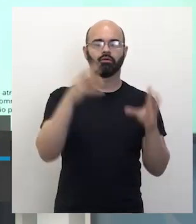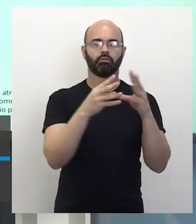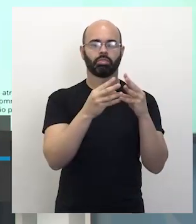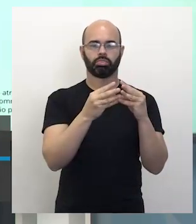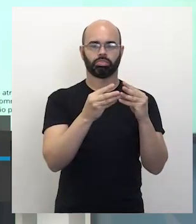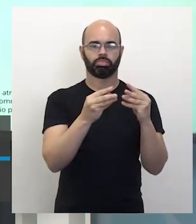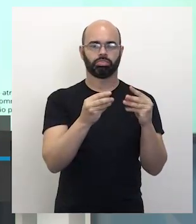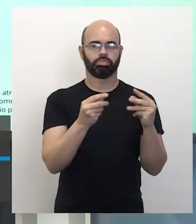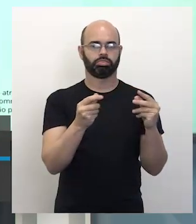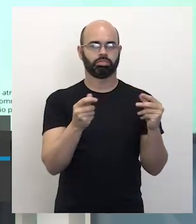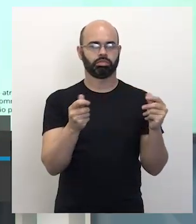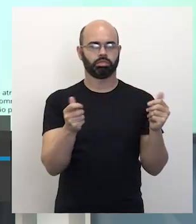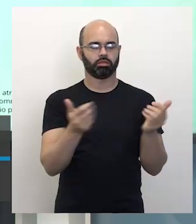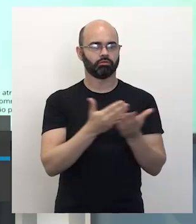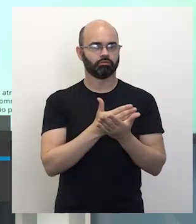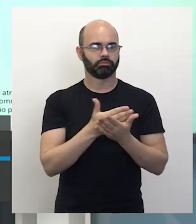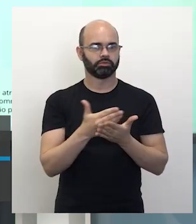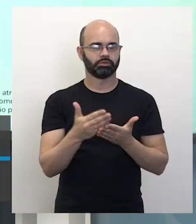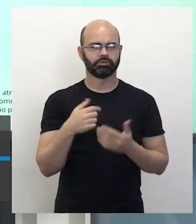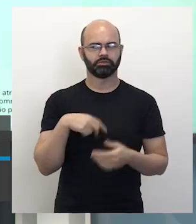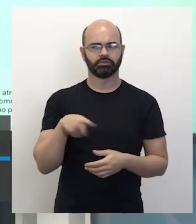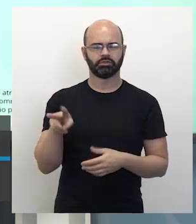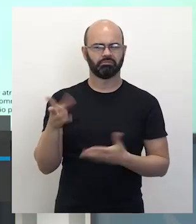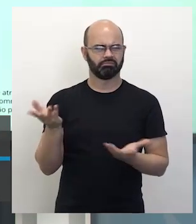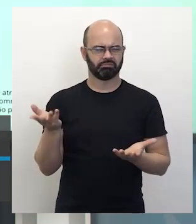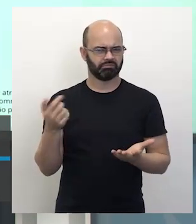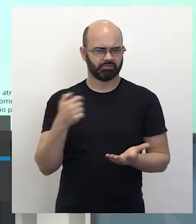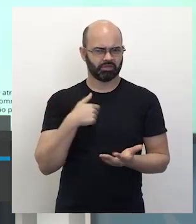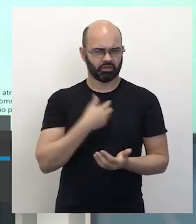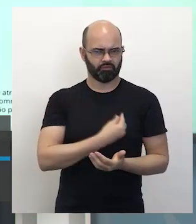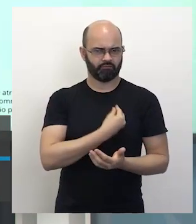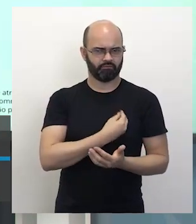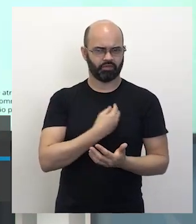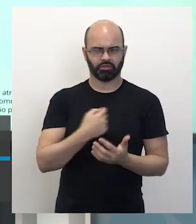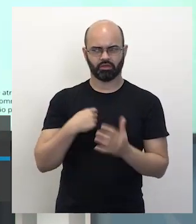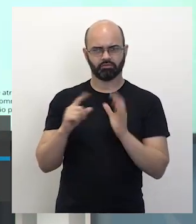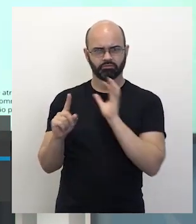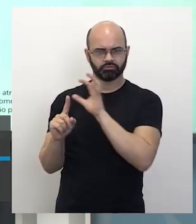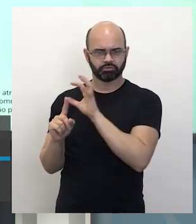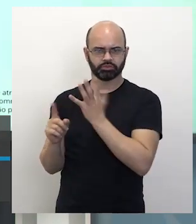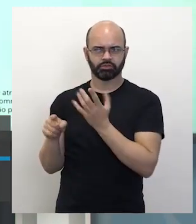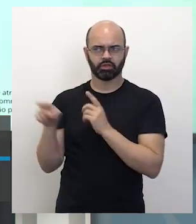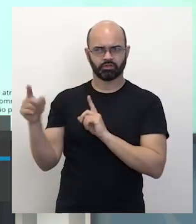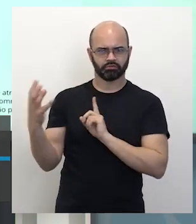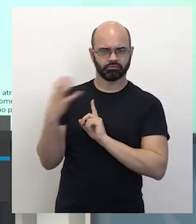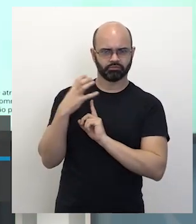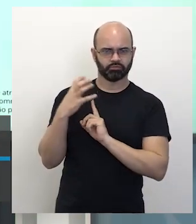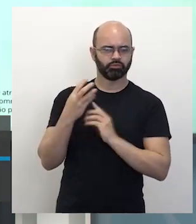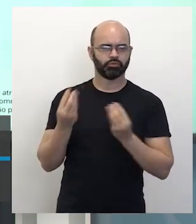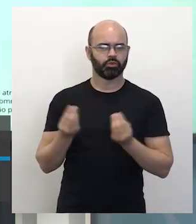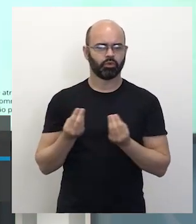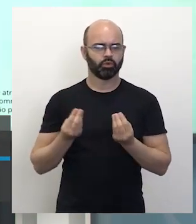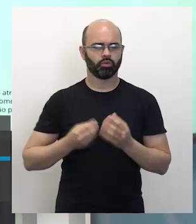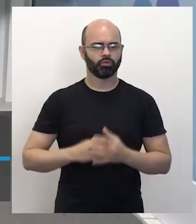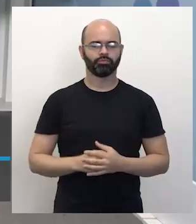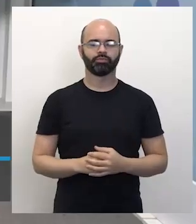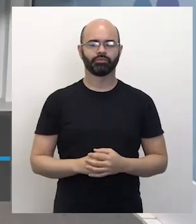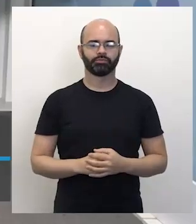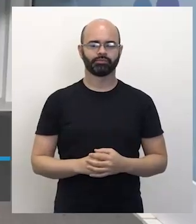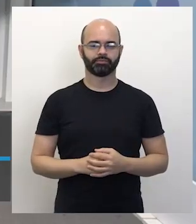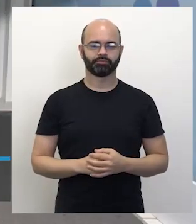consegue fazer uma reflexão, mas será que eu tenho a ver com isso? Exatamente. Como que isso vai afetar a minha vida? Então, será que chegou mais